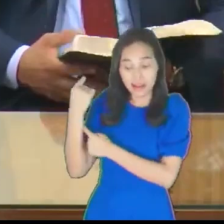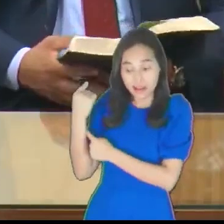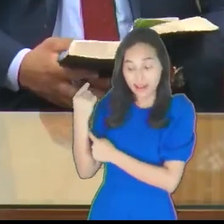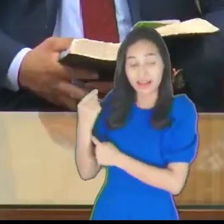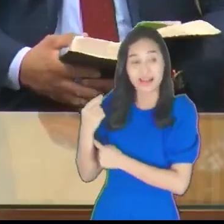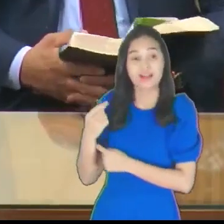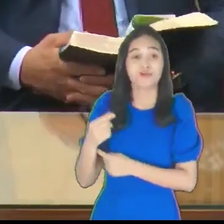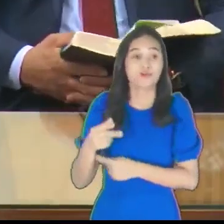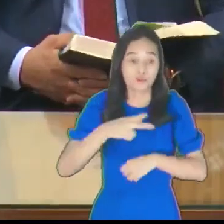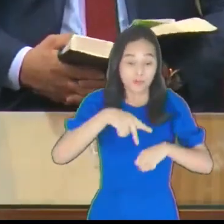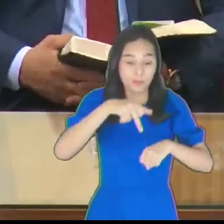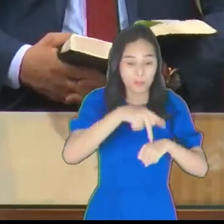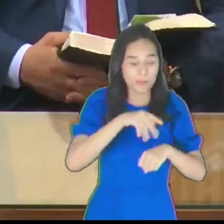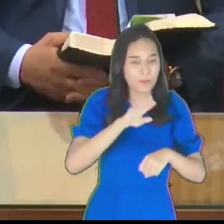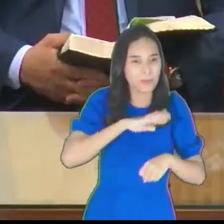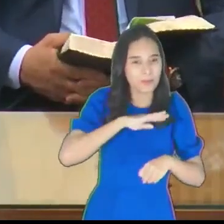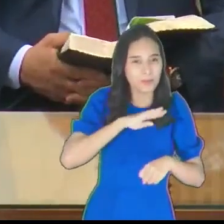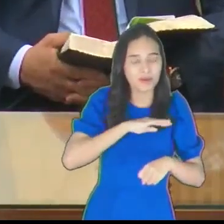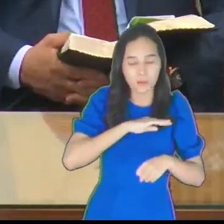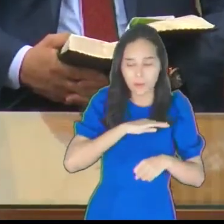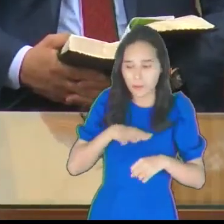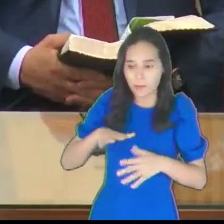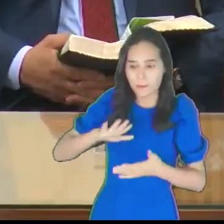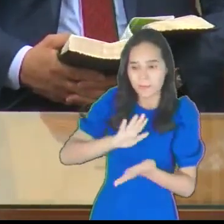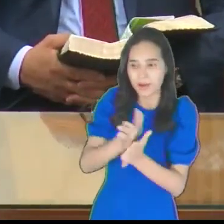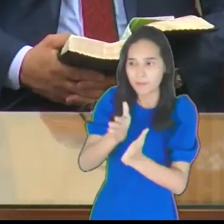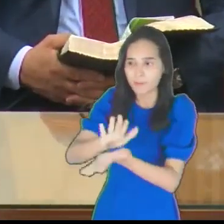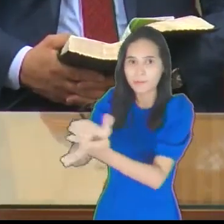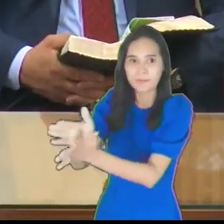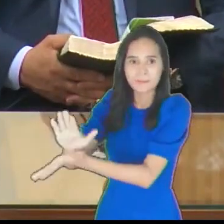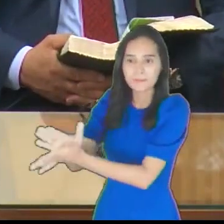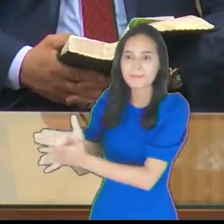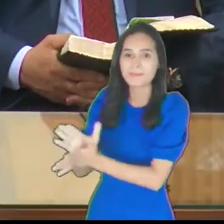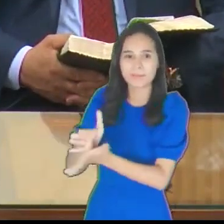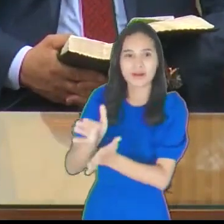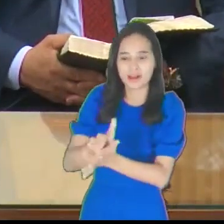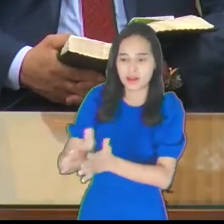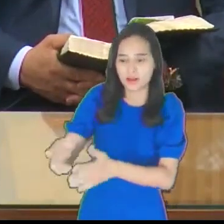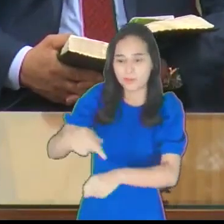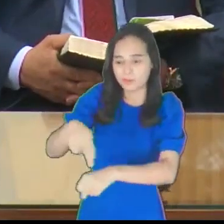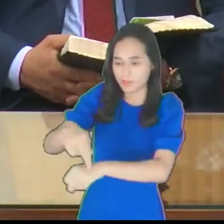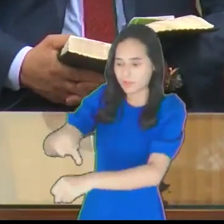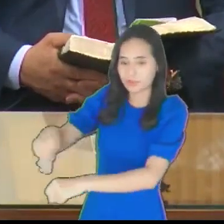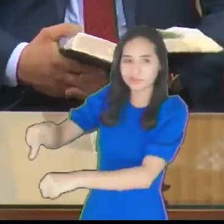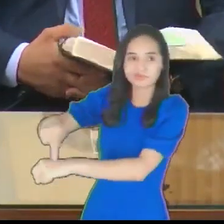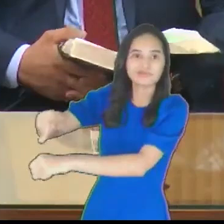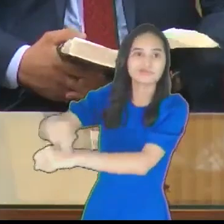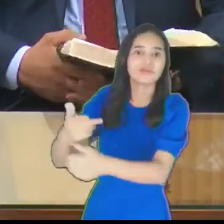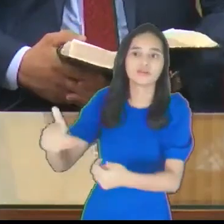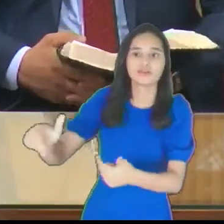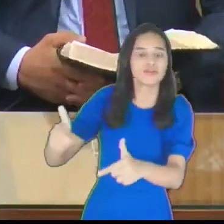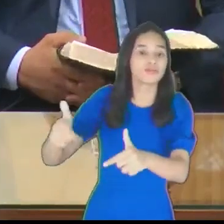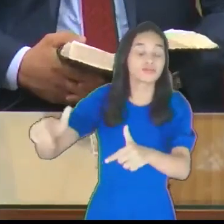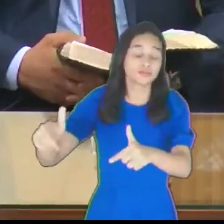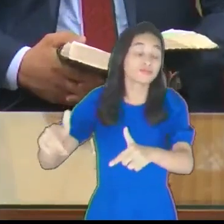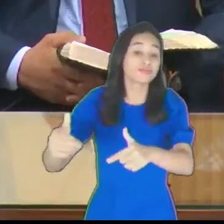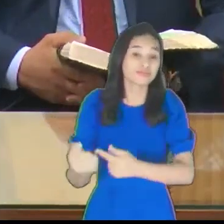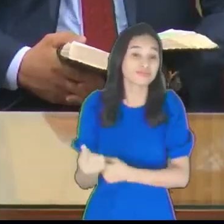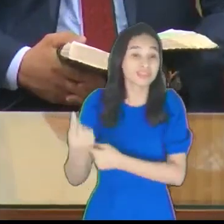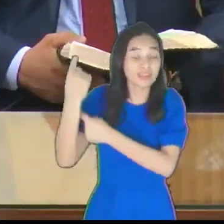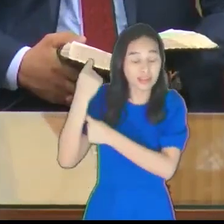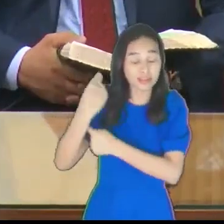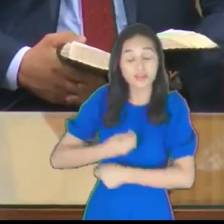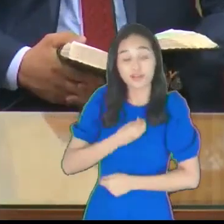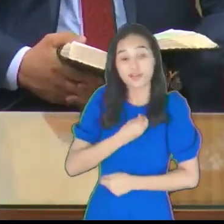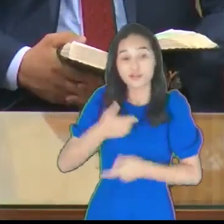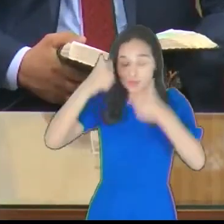os reinos vizinhos, estava acabando, oprimindo, destruindo os reinos vizinhos. E naquela época de Ezequias